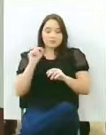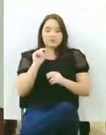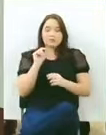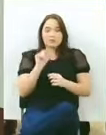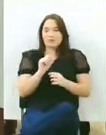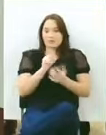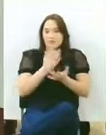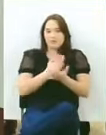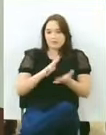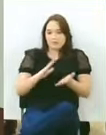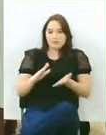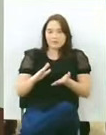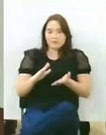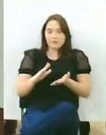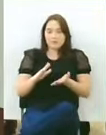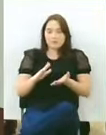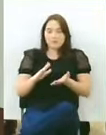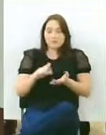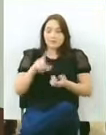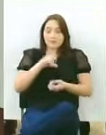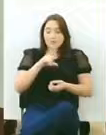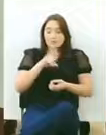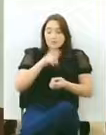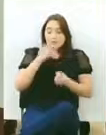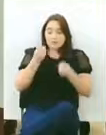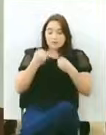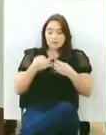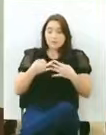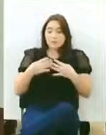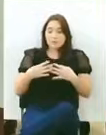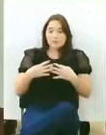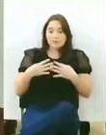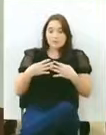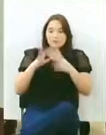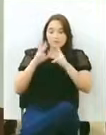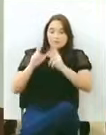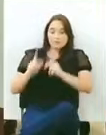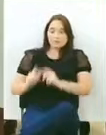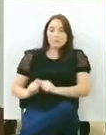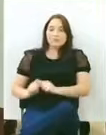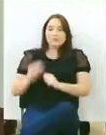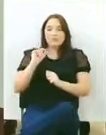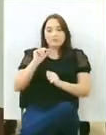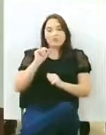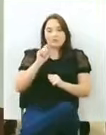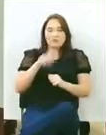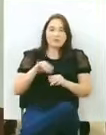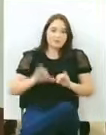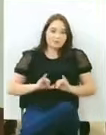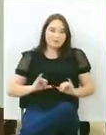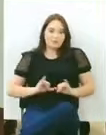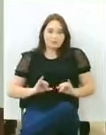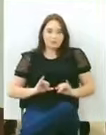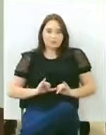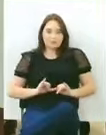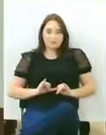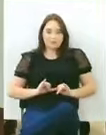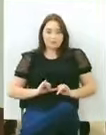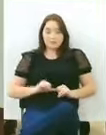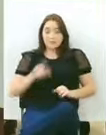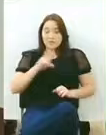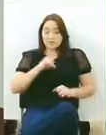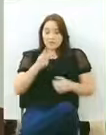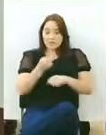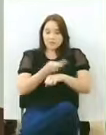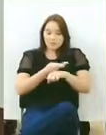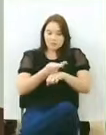nesse sentido. Ele está terminando a epístola e ele trata muito na epístola toda de sofrimento. Se você procurar a